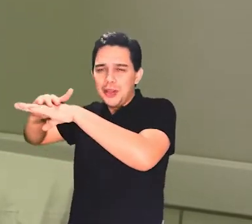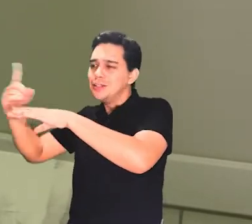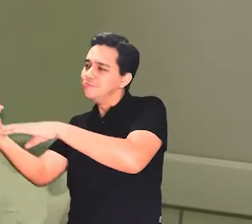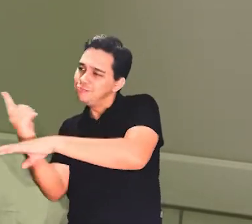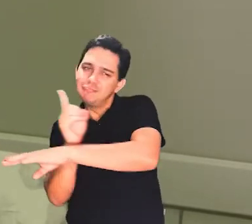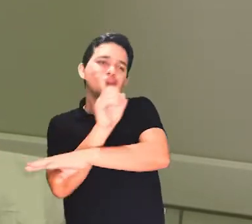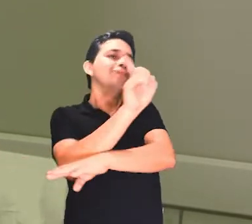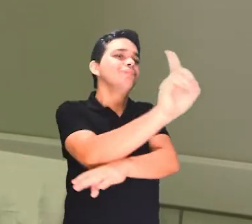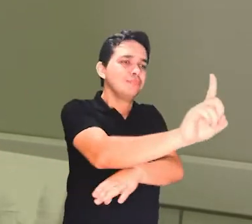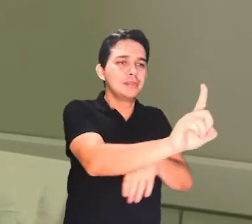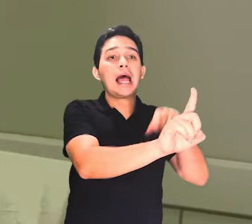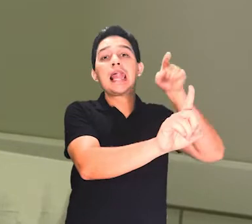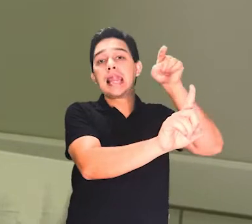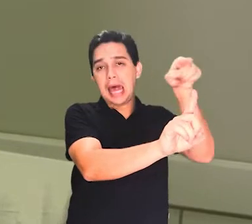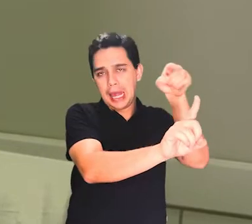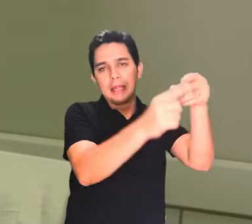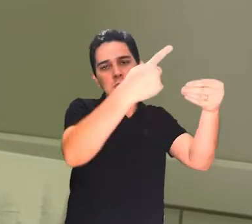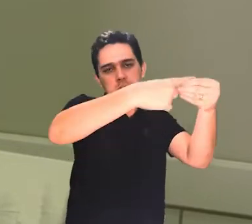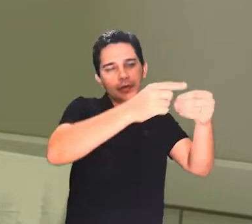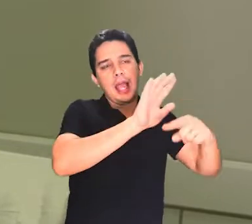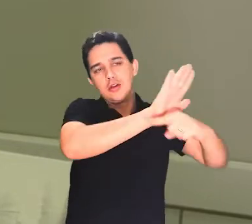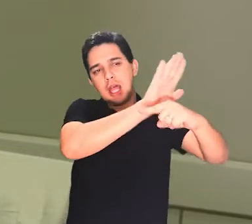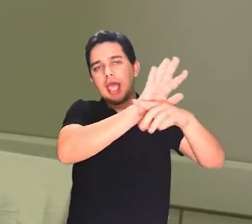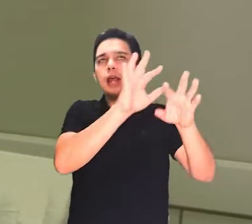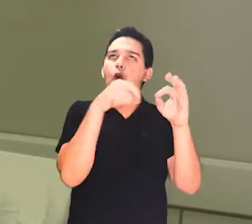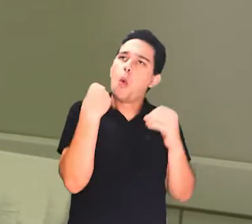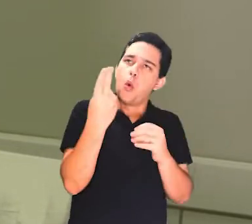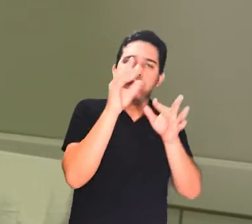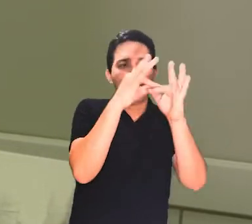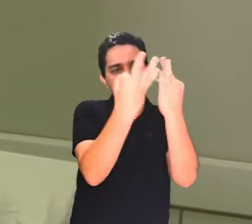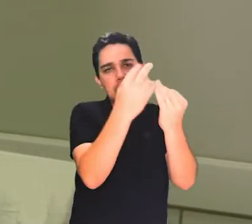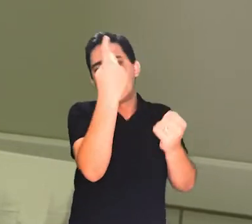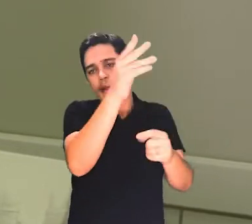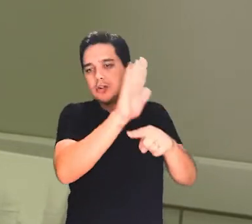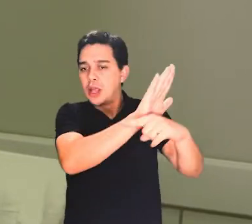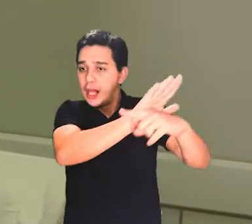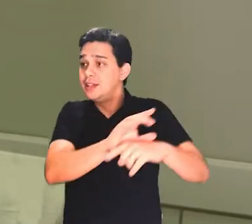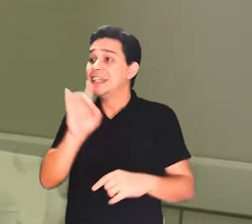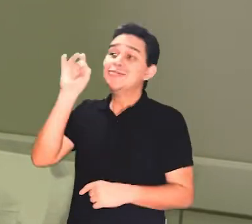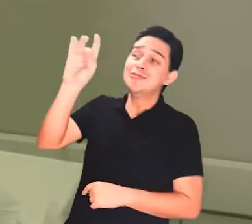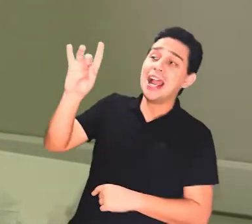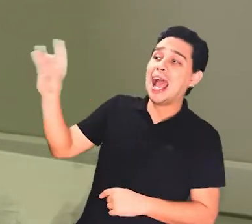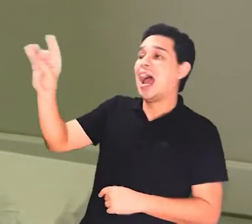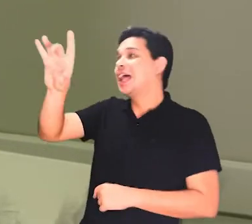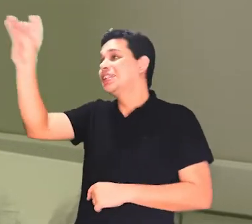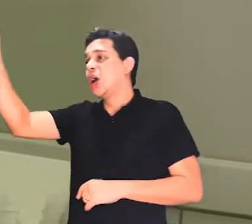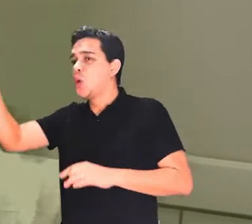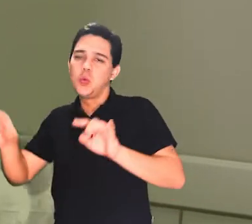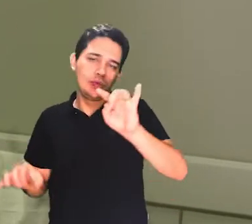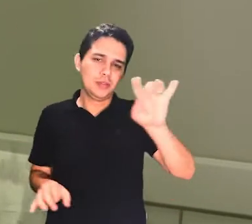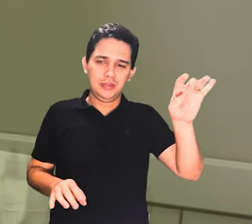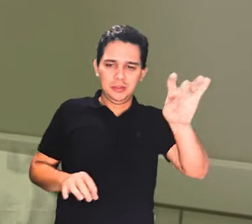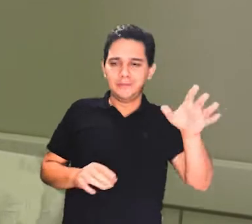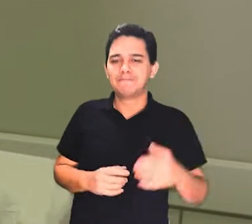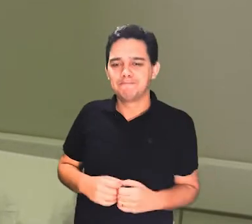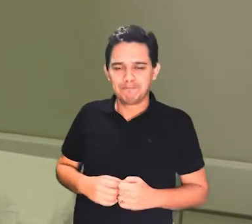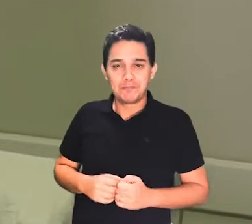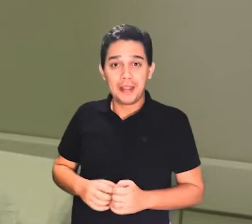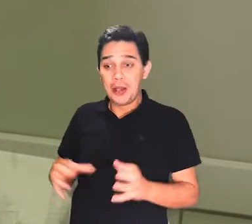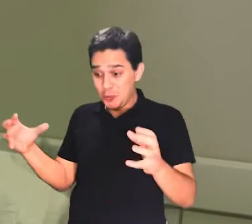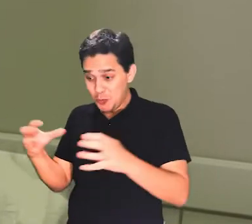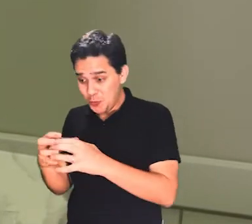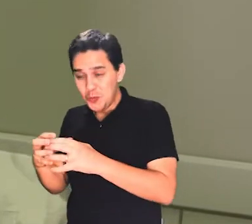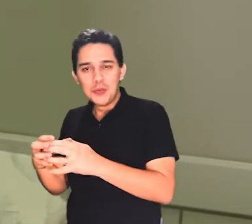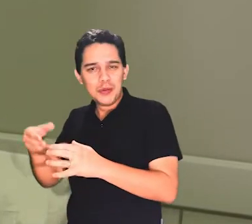Então, eu acho que o impacto para as promotorias que pedirem auxílio à força-tarefa vai ser muito bom, porque vai ajudar, vai